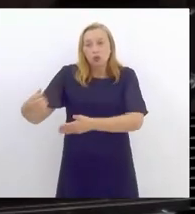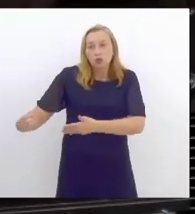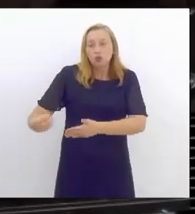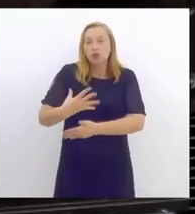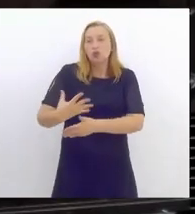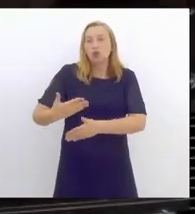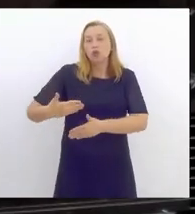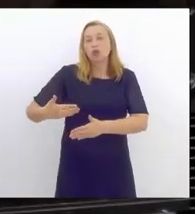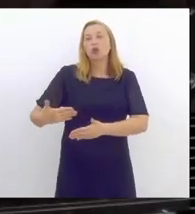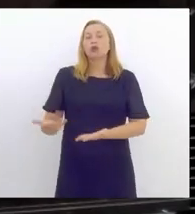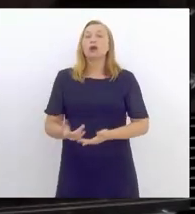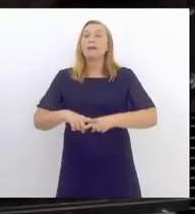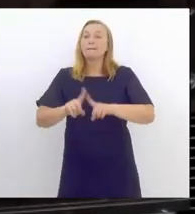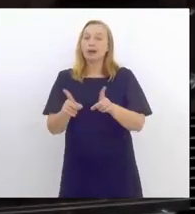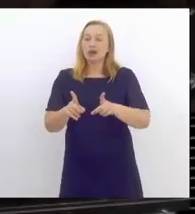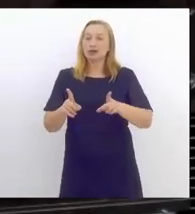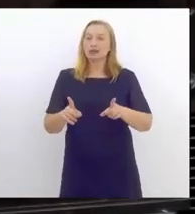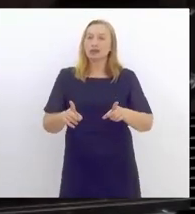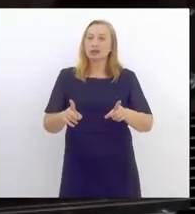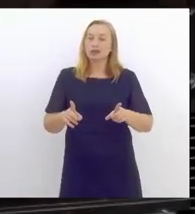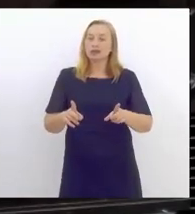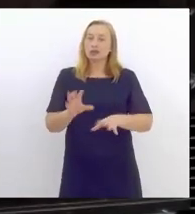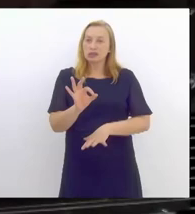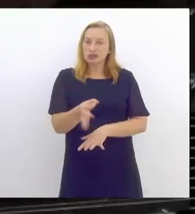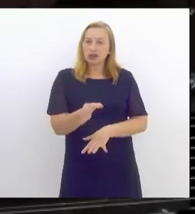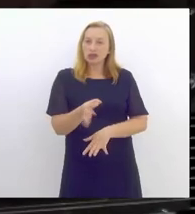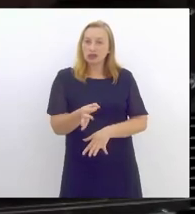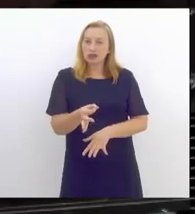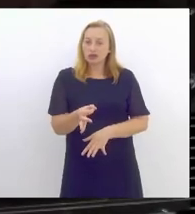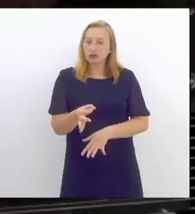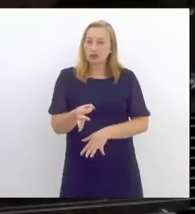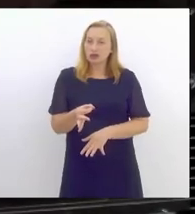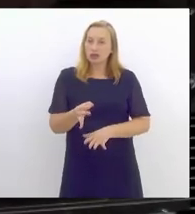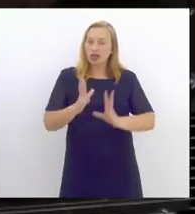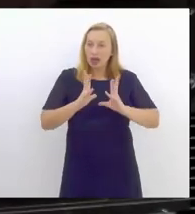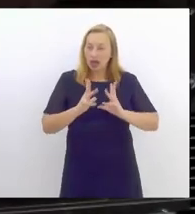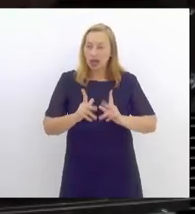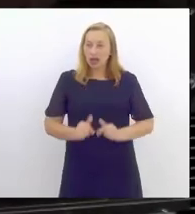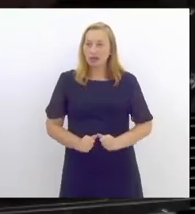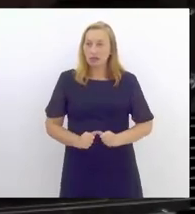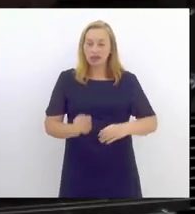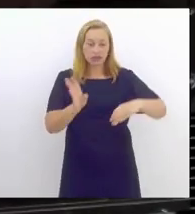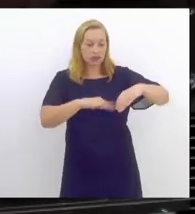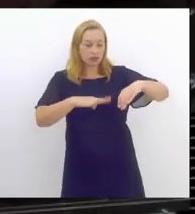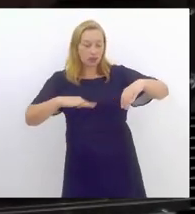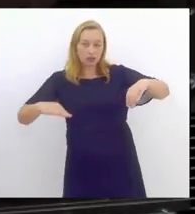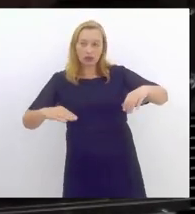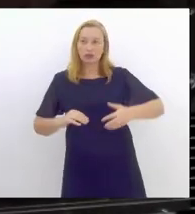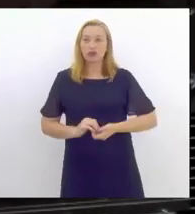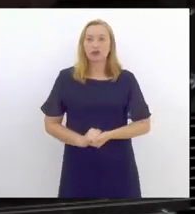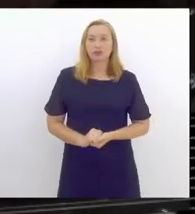que nos permite projetar, finalmente, a despoluição definitiva da Baía de Guanabara.